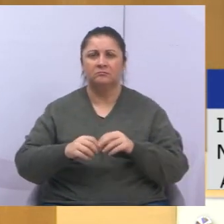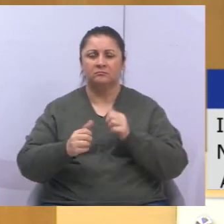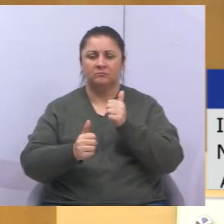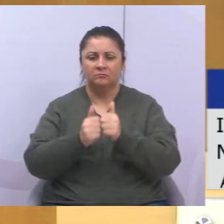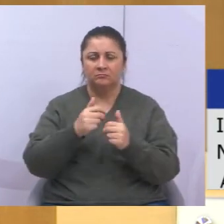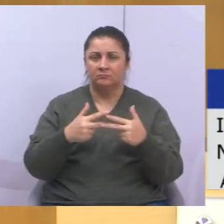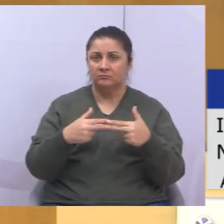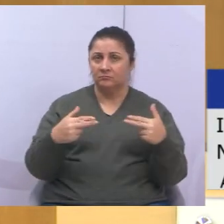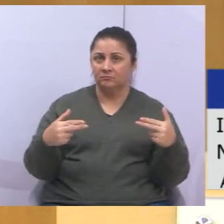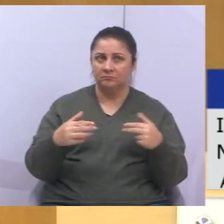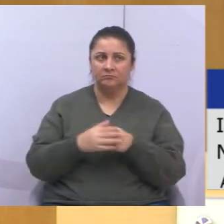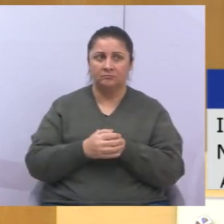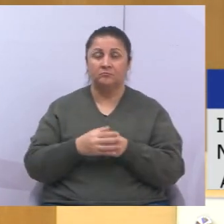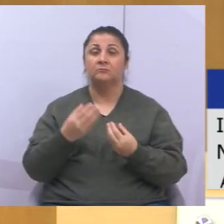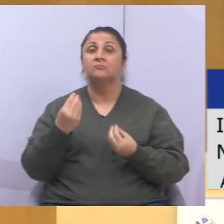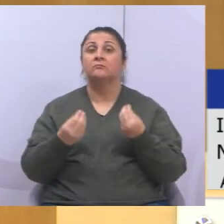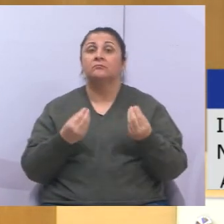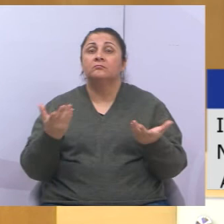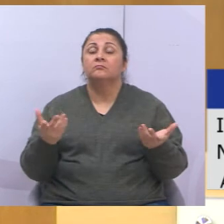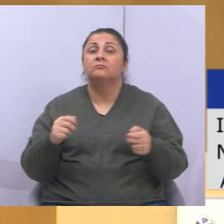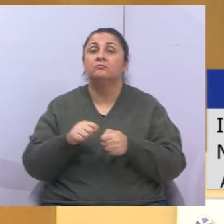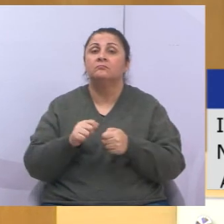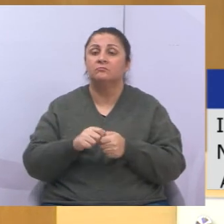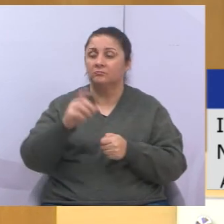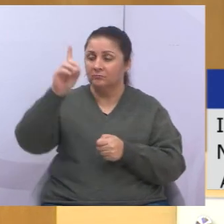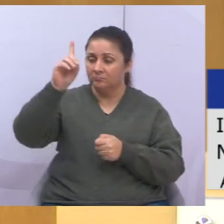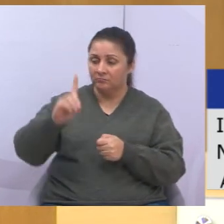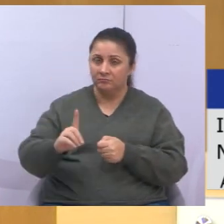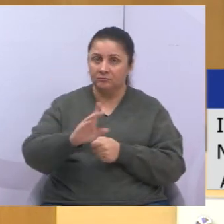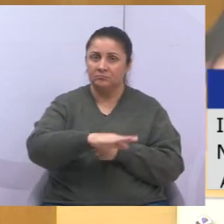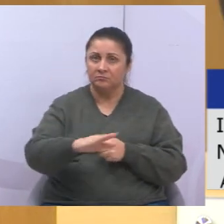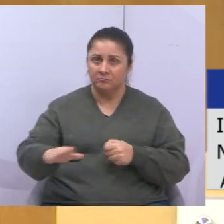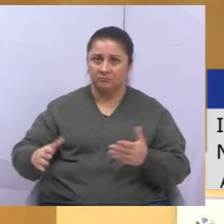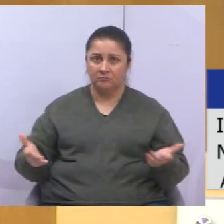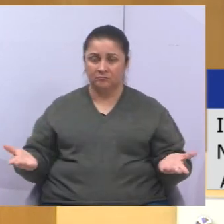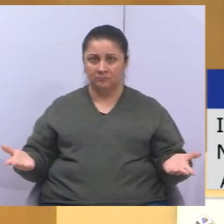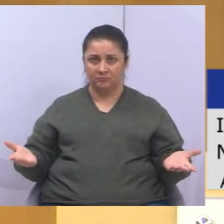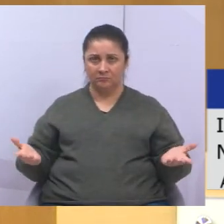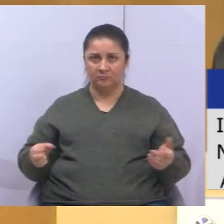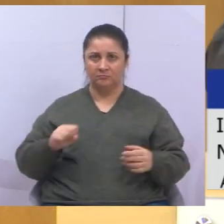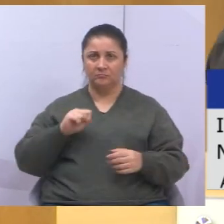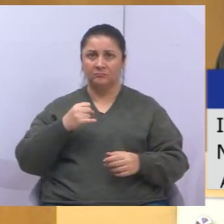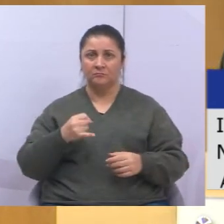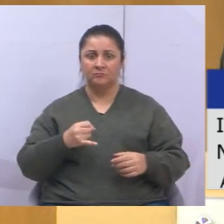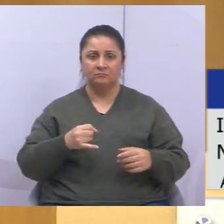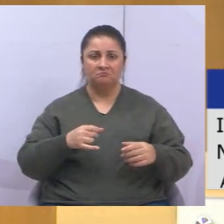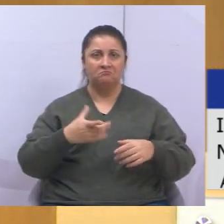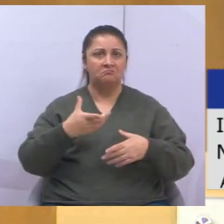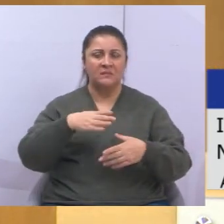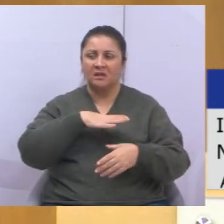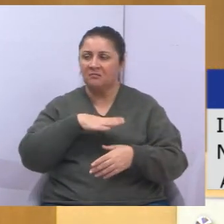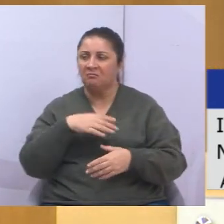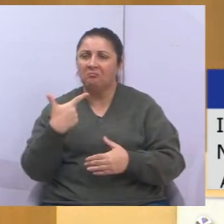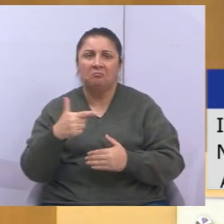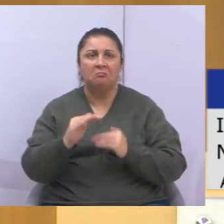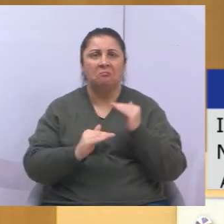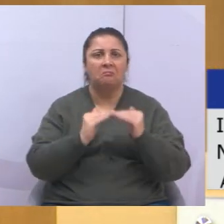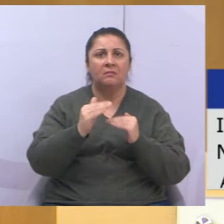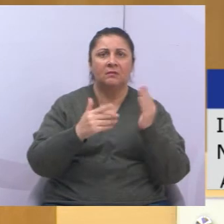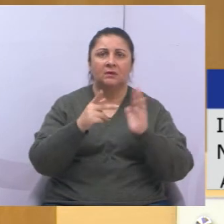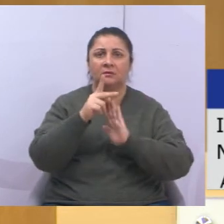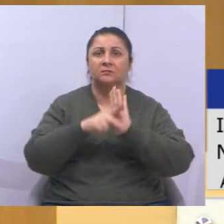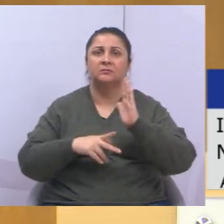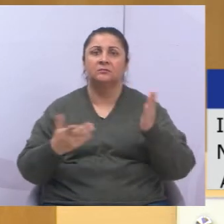região. Como que nós vamos assegurar o direito dessas crianças se os equipamentos da cidade não desenvolvem